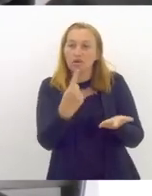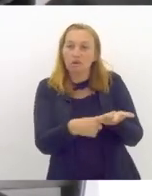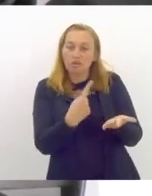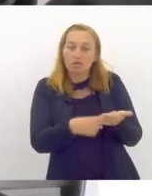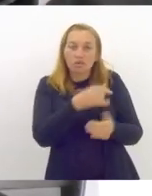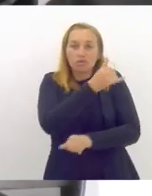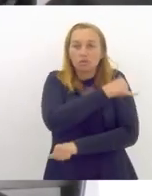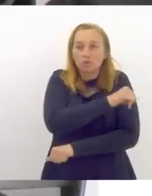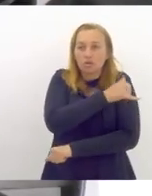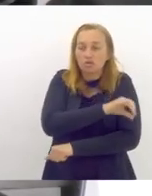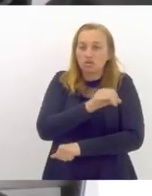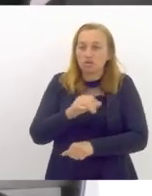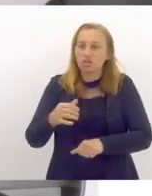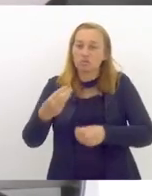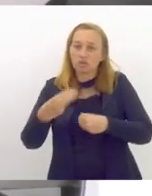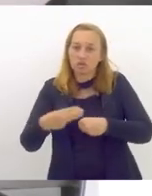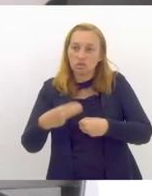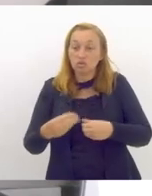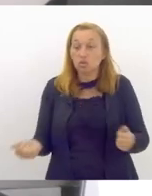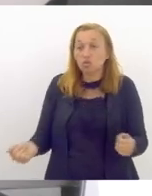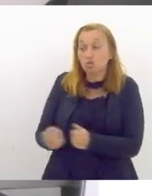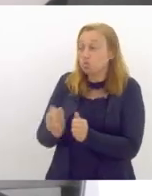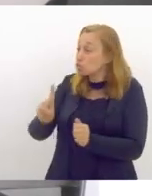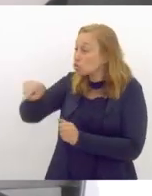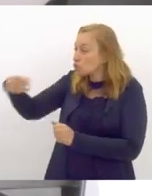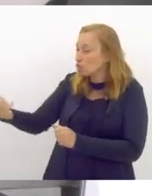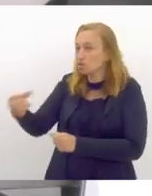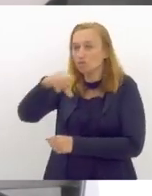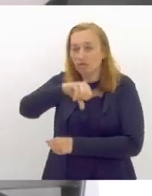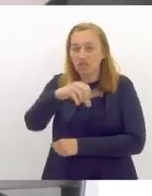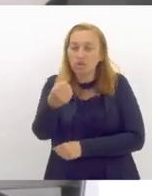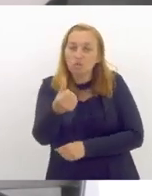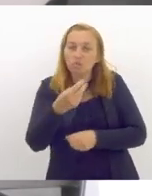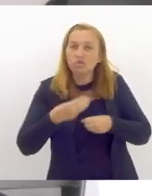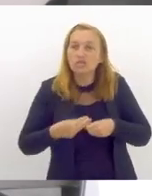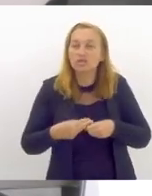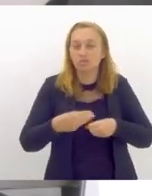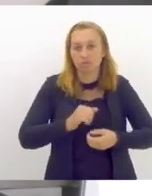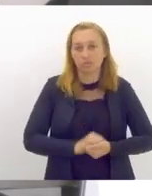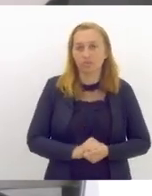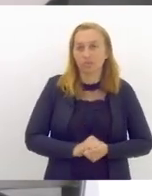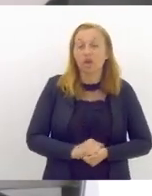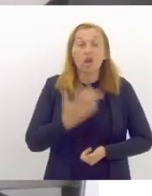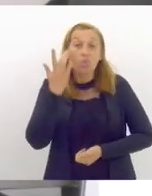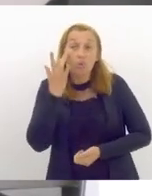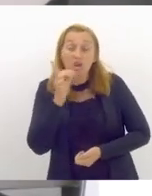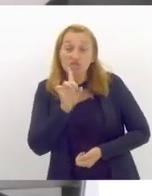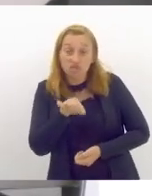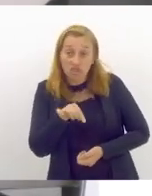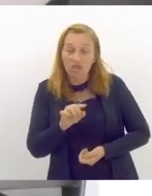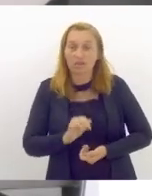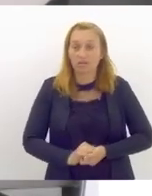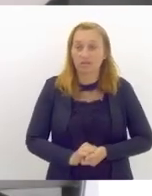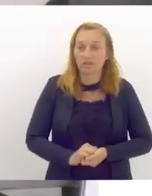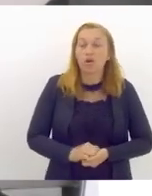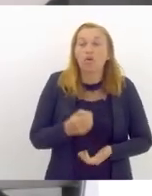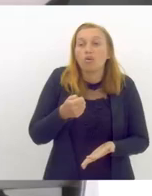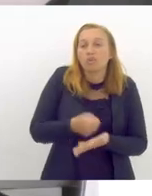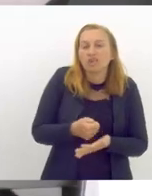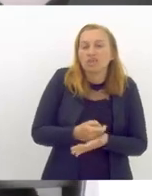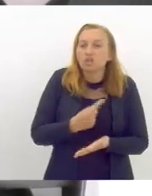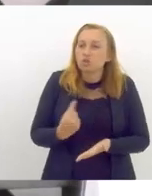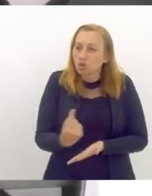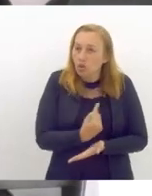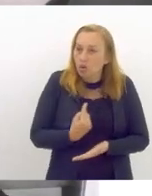do Rio de Janeiro junto com os outros 91 municípios Eu acho que isso é que tem eu acho que é a obrigação